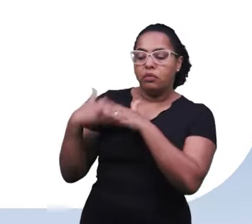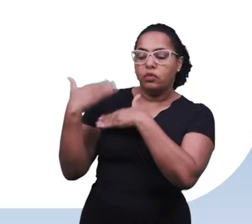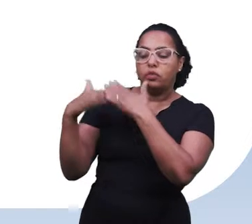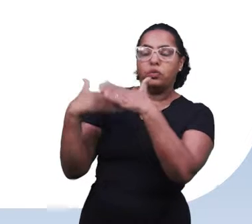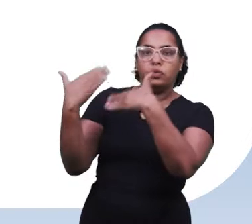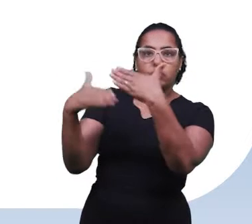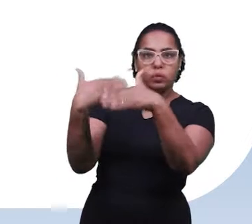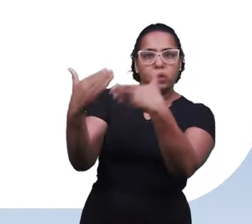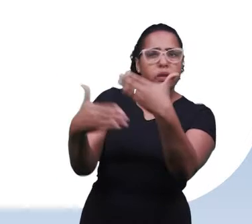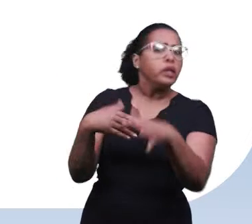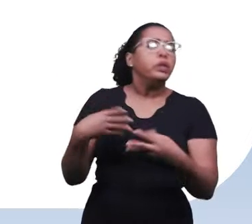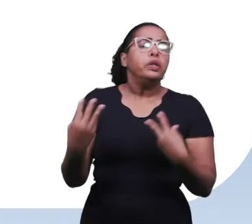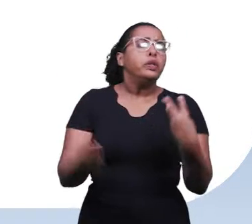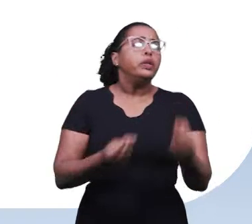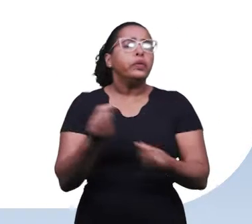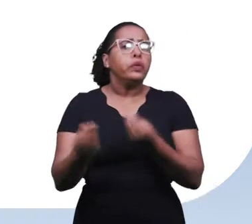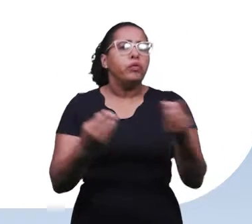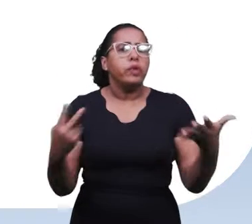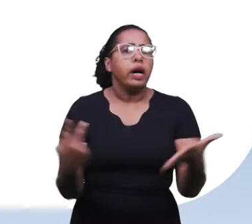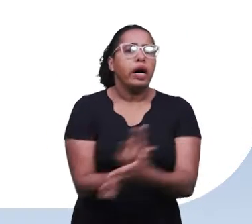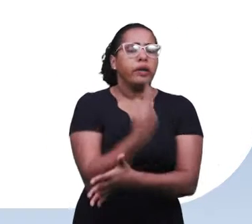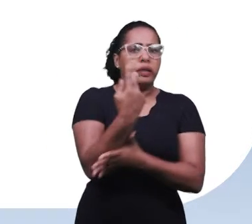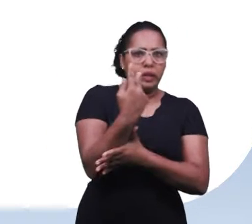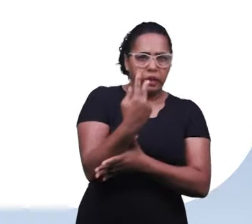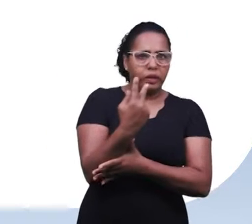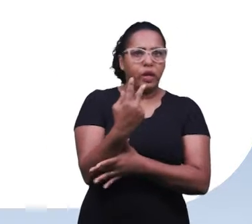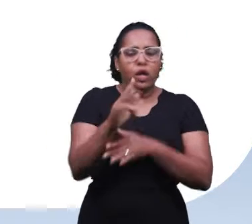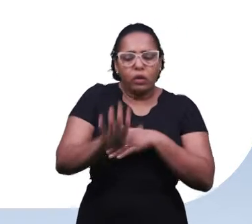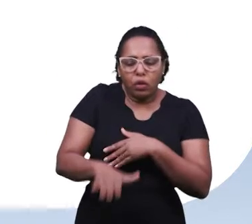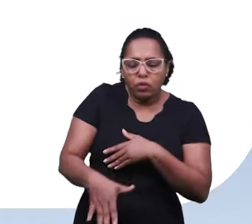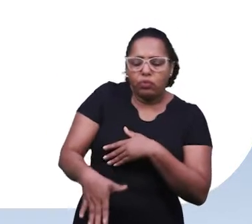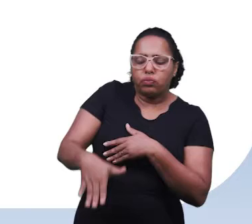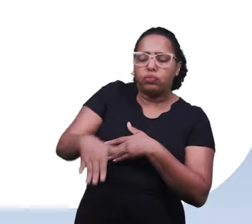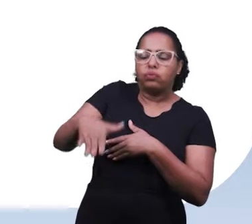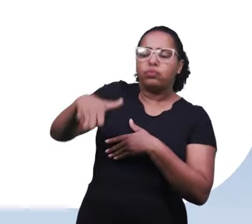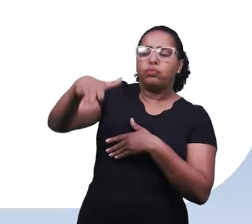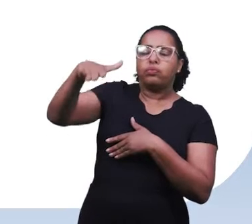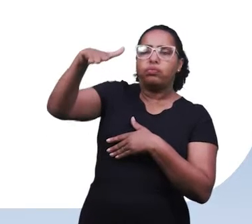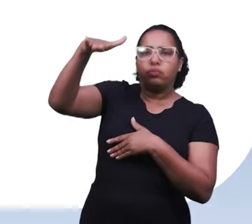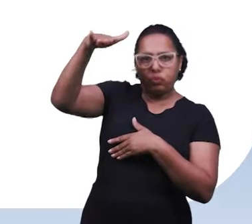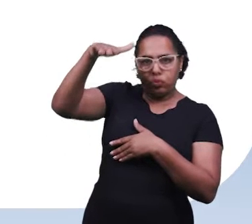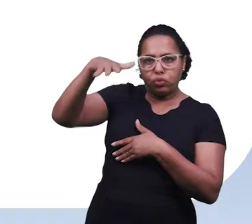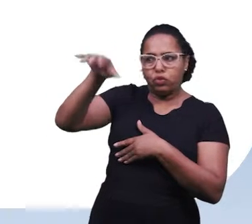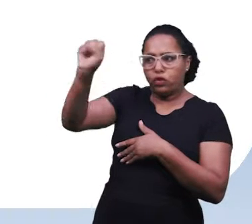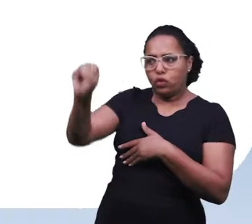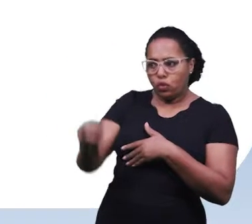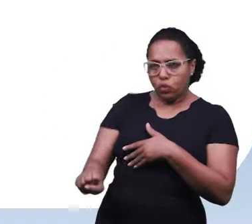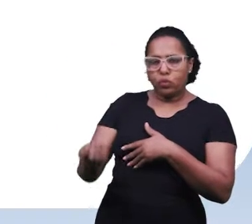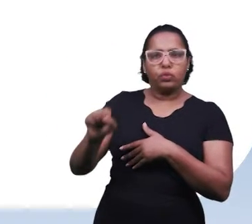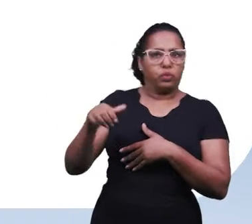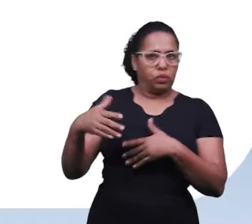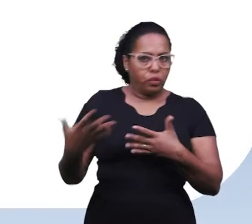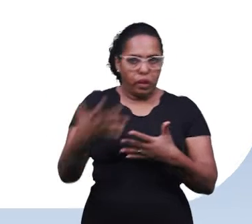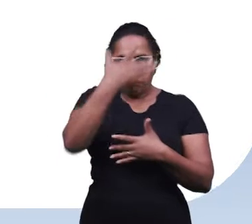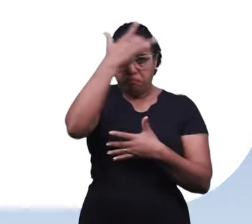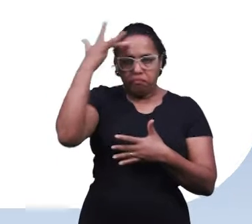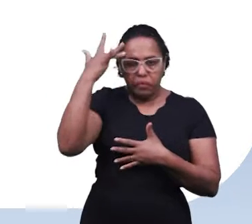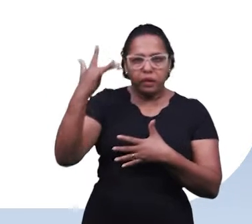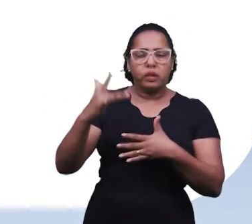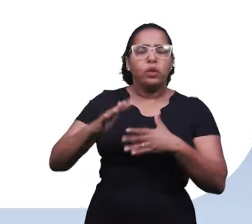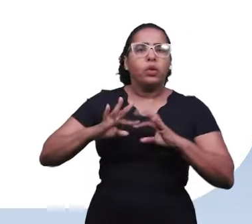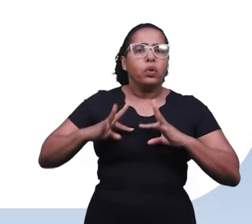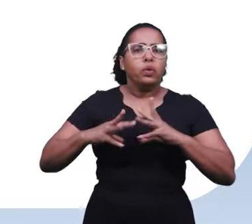processo. E esse processo ele se dá durante toda a vida do indivíduo. Durante